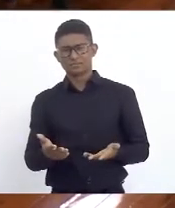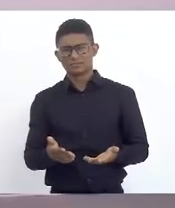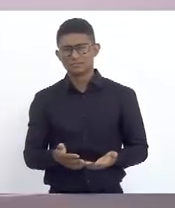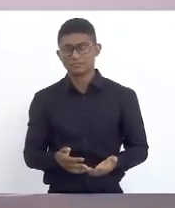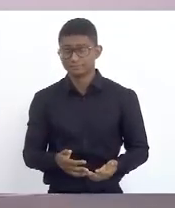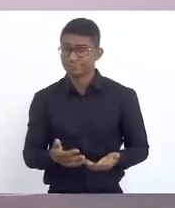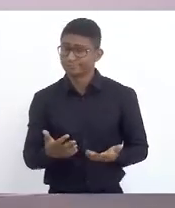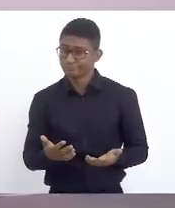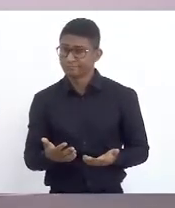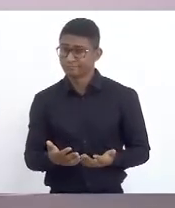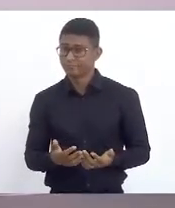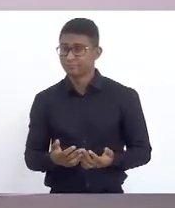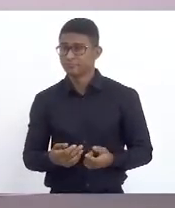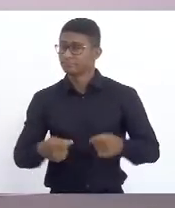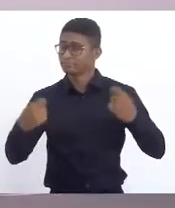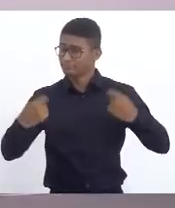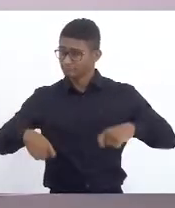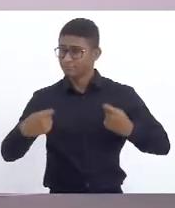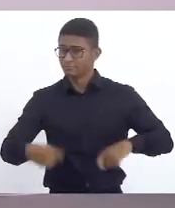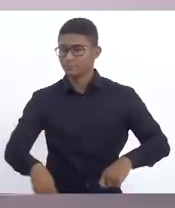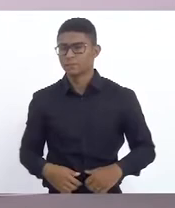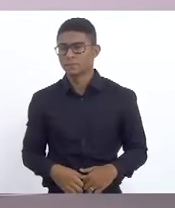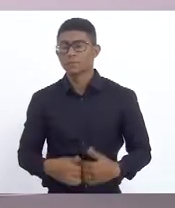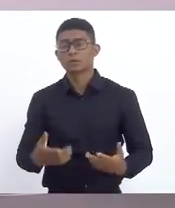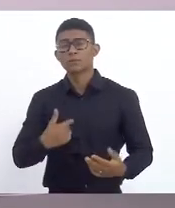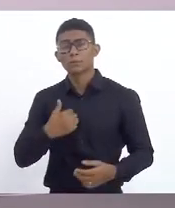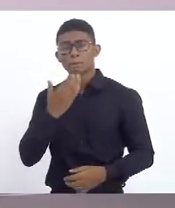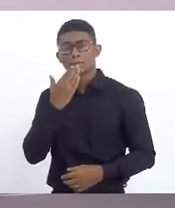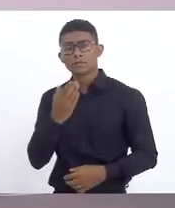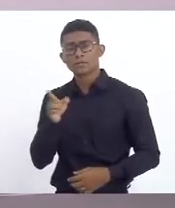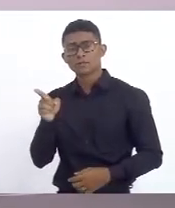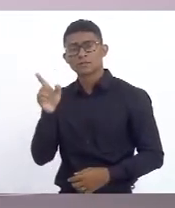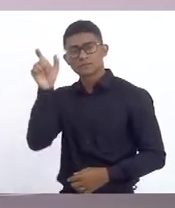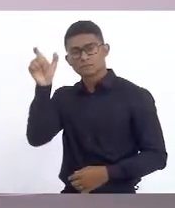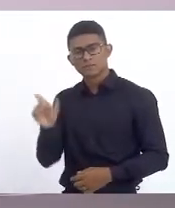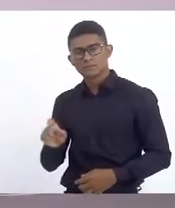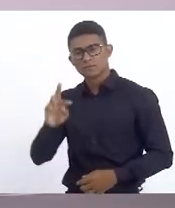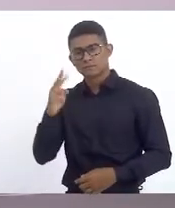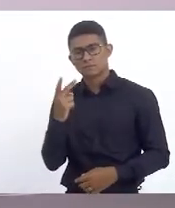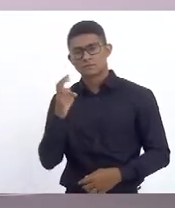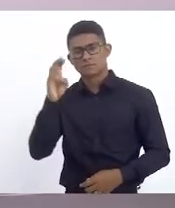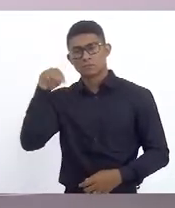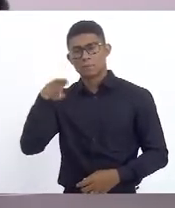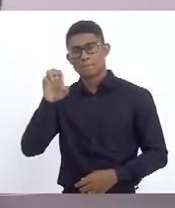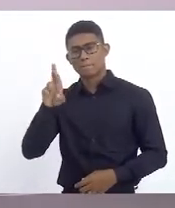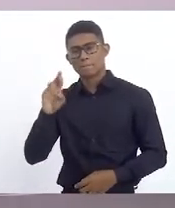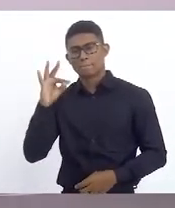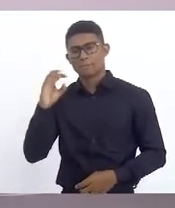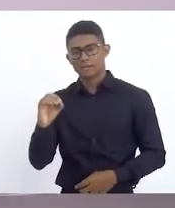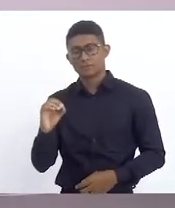aqui solicitar Humberto, que eu quero saber essa conta de chegada.